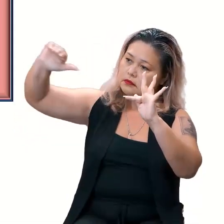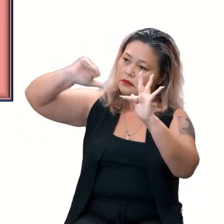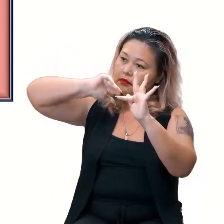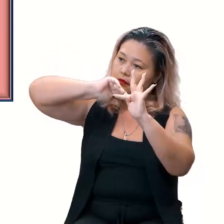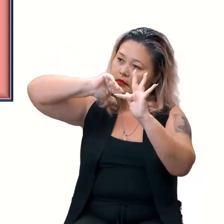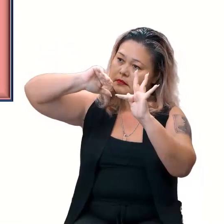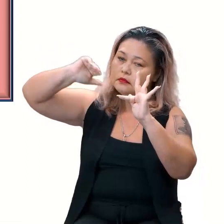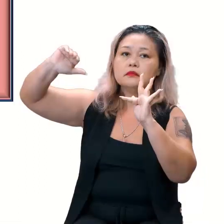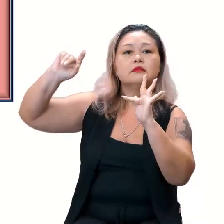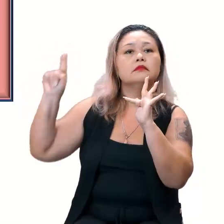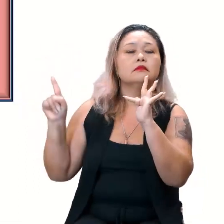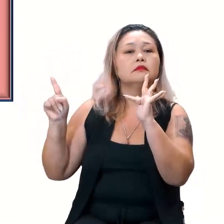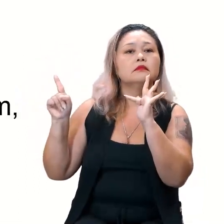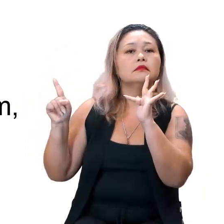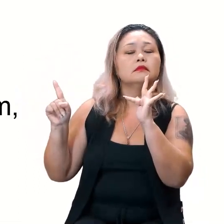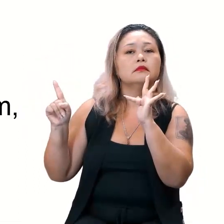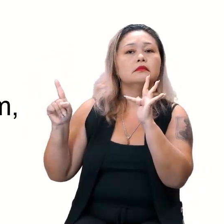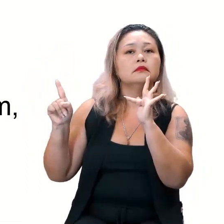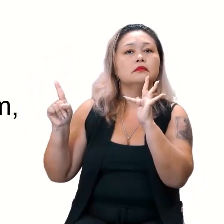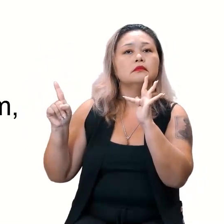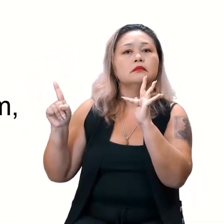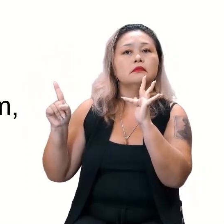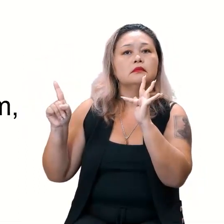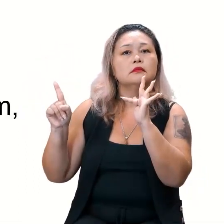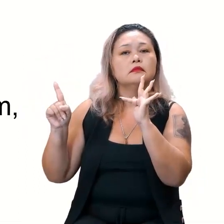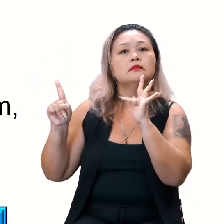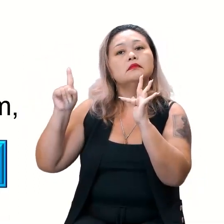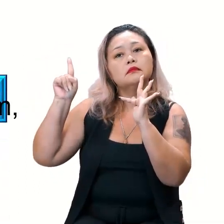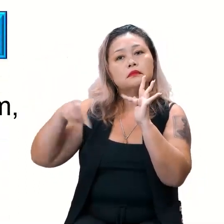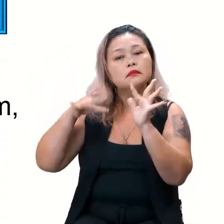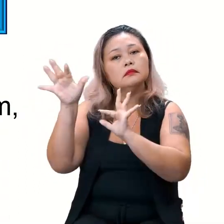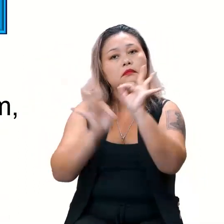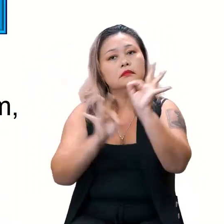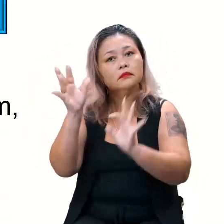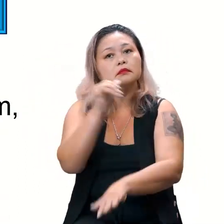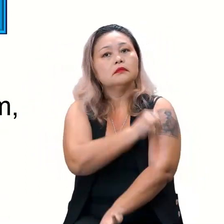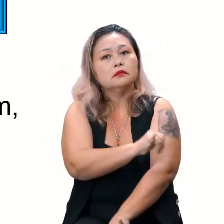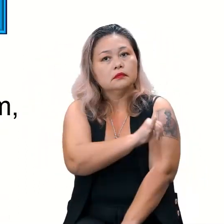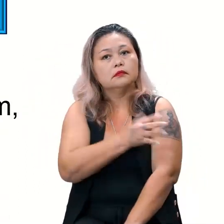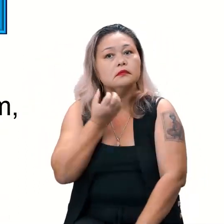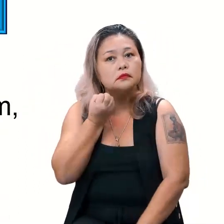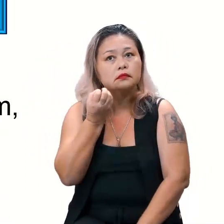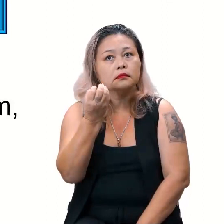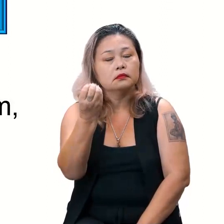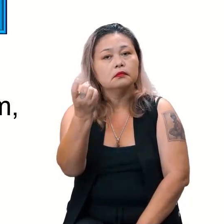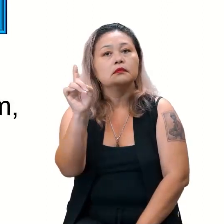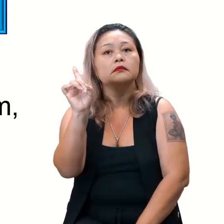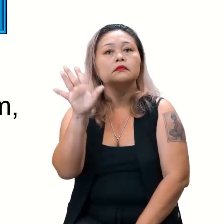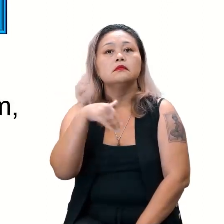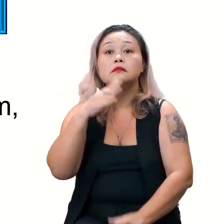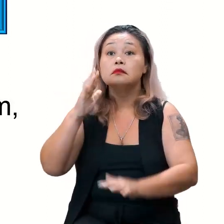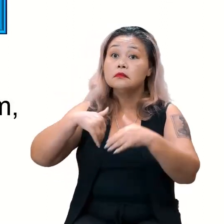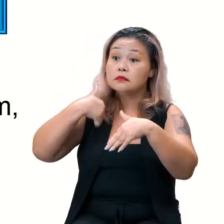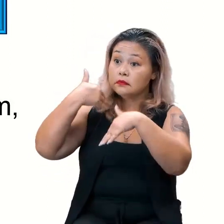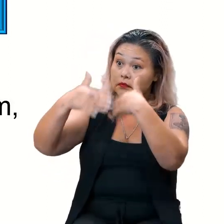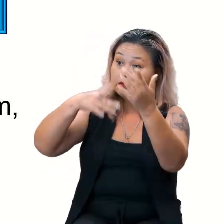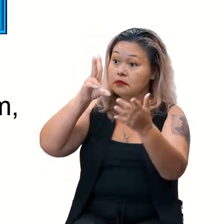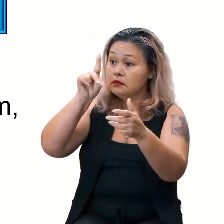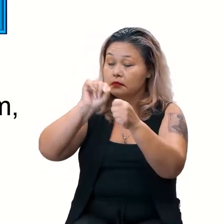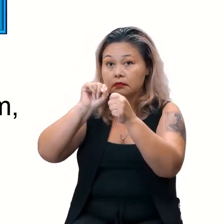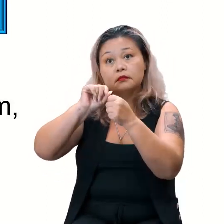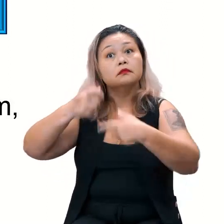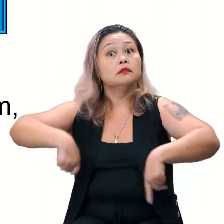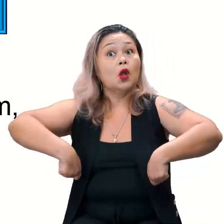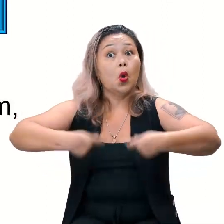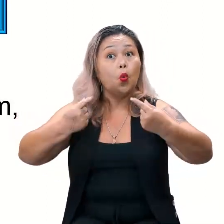tá? É o caso do planejamento da viagem para o Rio de Janeiro, né? Quanto mais dias, mais vai ser o gasto, mais